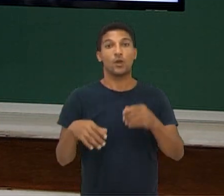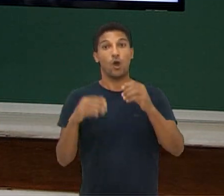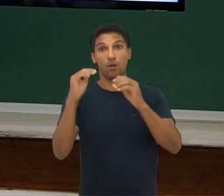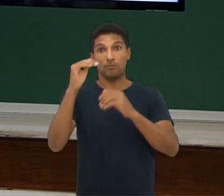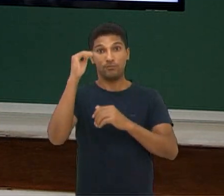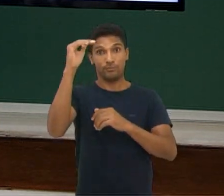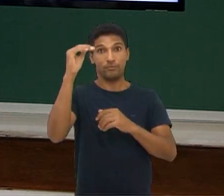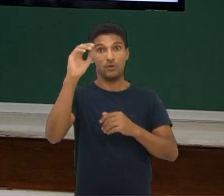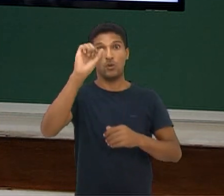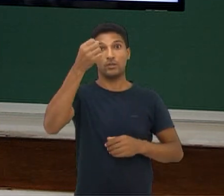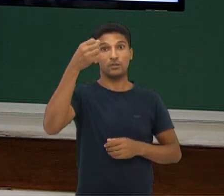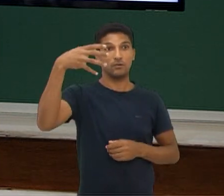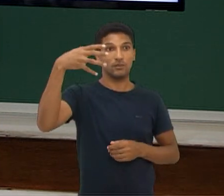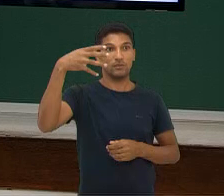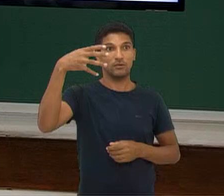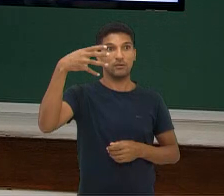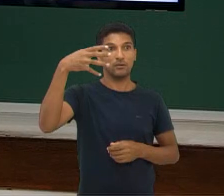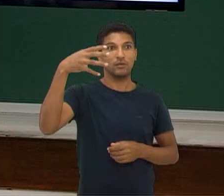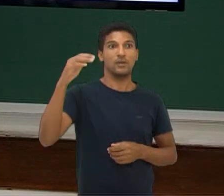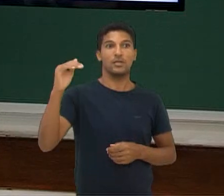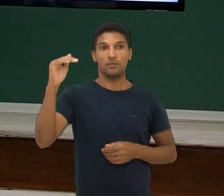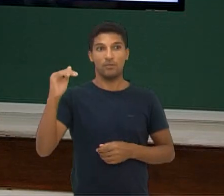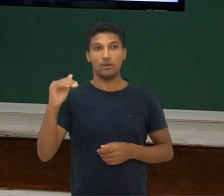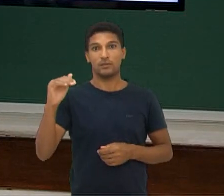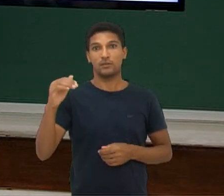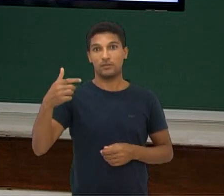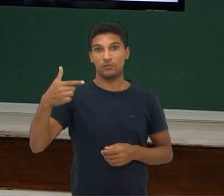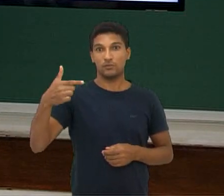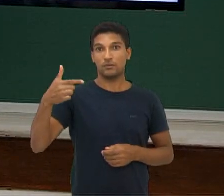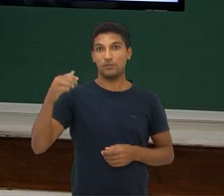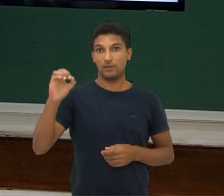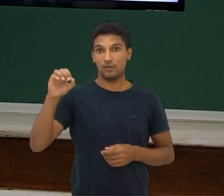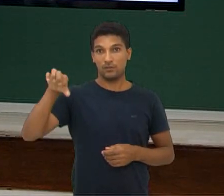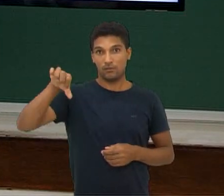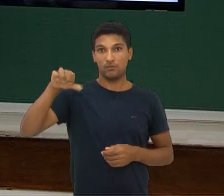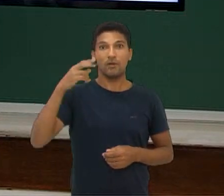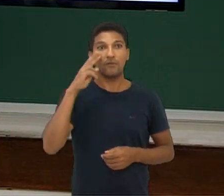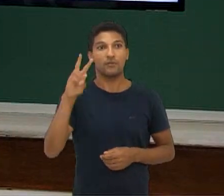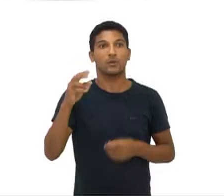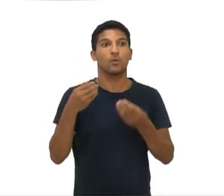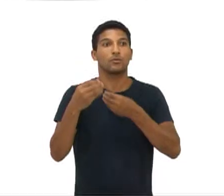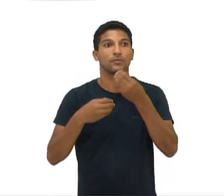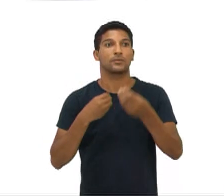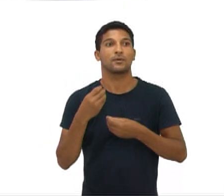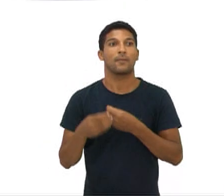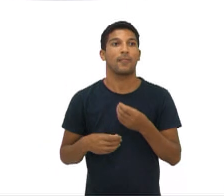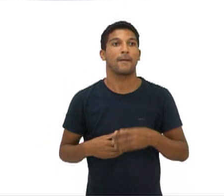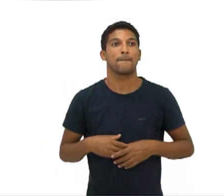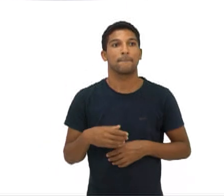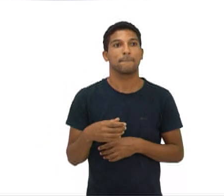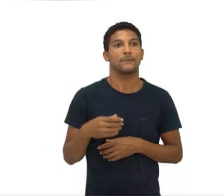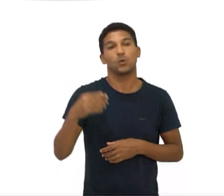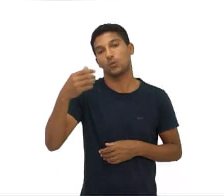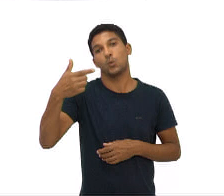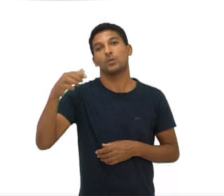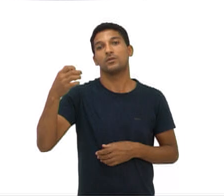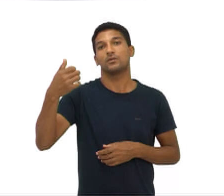84, número de massa 209, tá? Então fica assim, ó. Ou 210 também